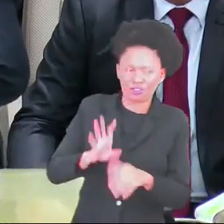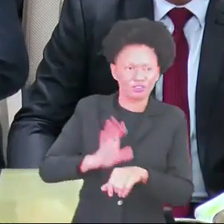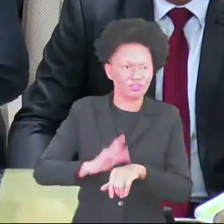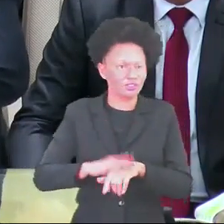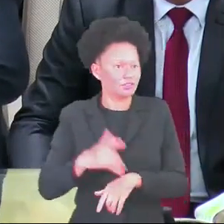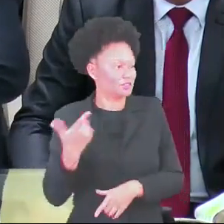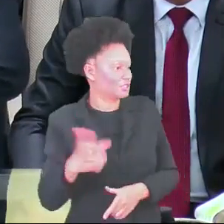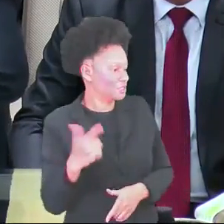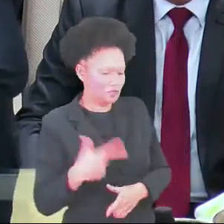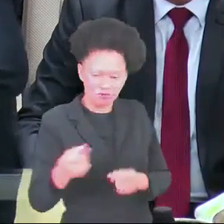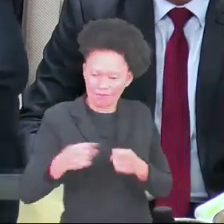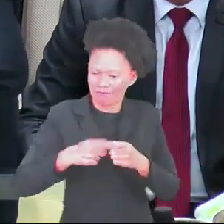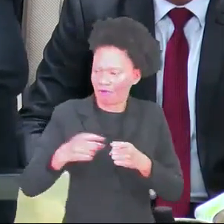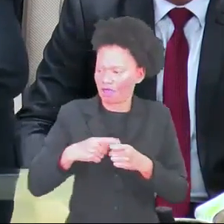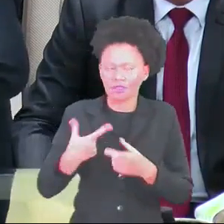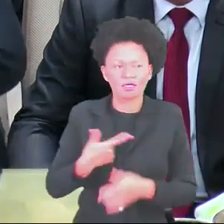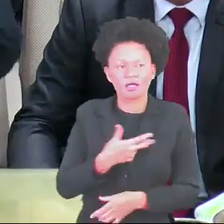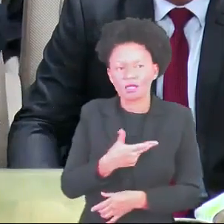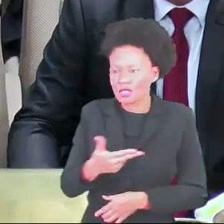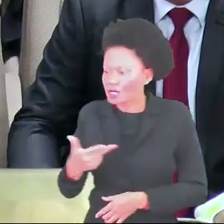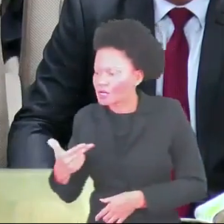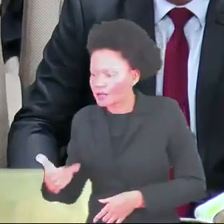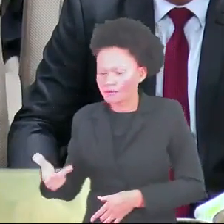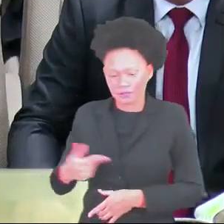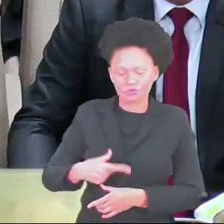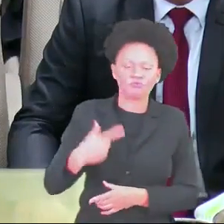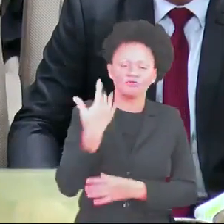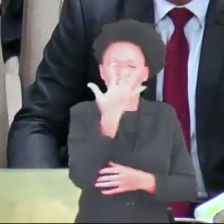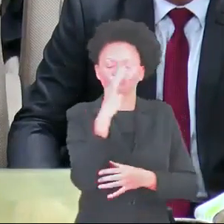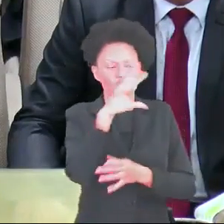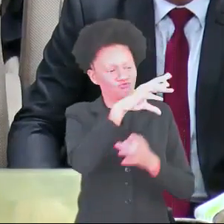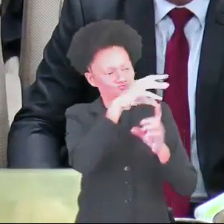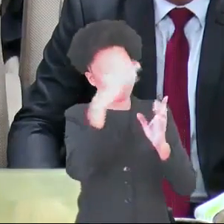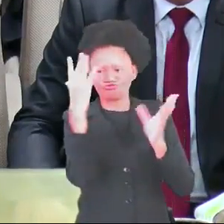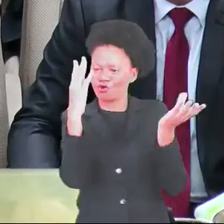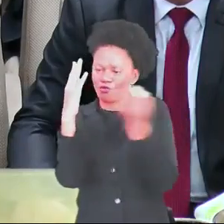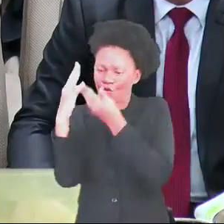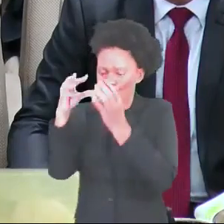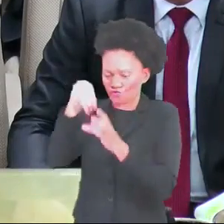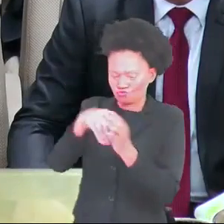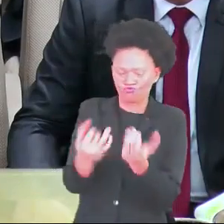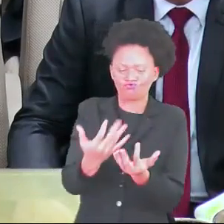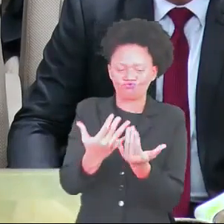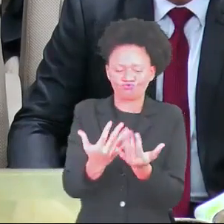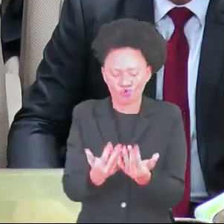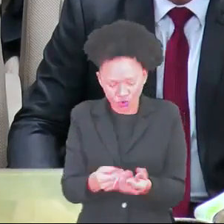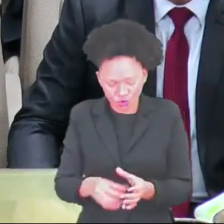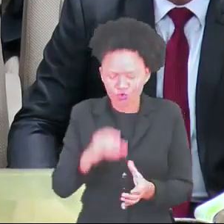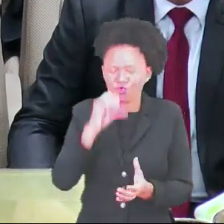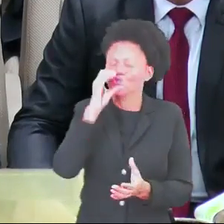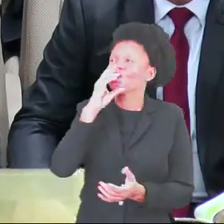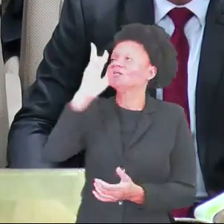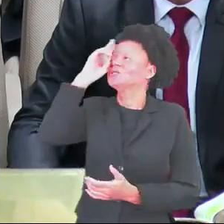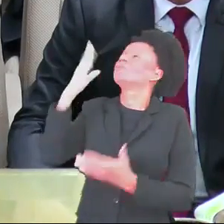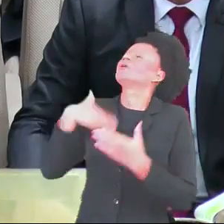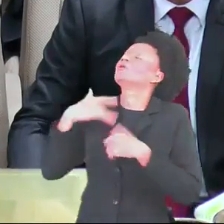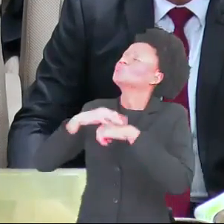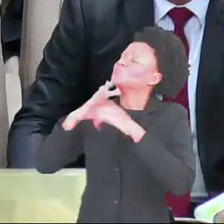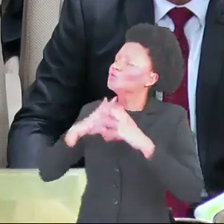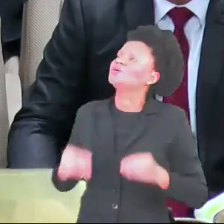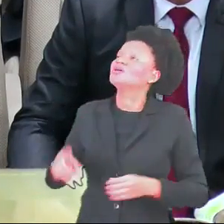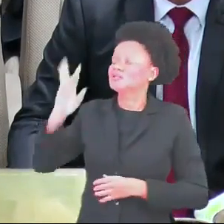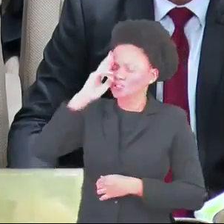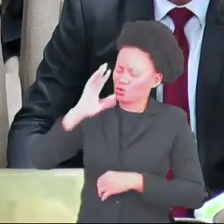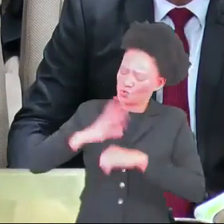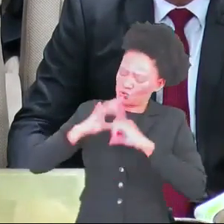tinha medicina, eles iam para a erva e aí oravam ao Senhor e diziam: Senhor, me cura, Senhor, me